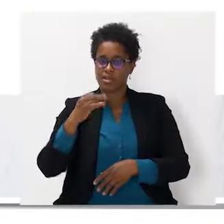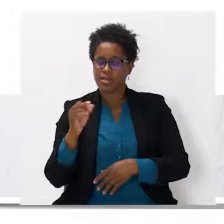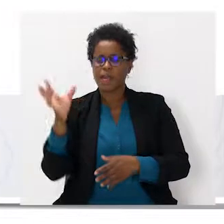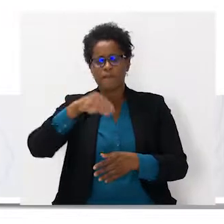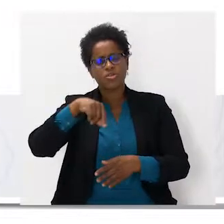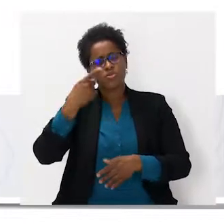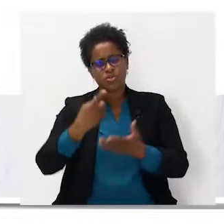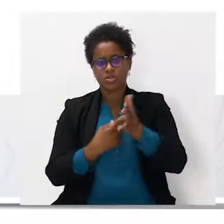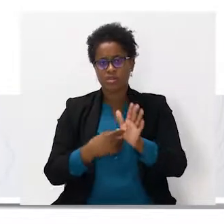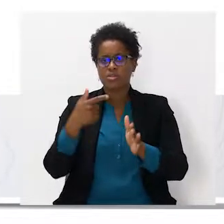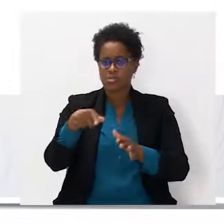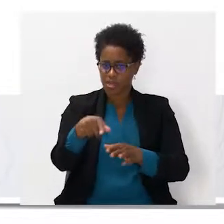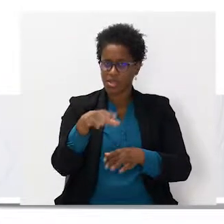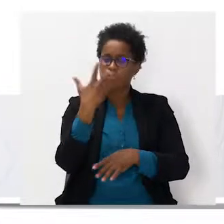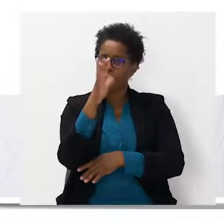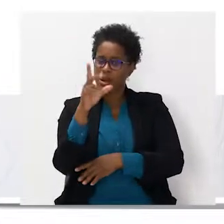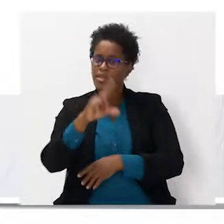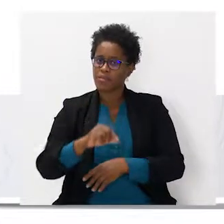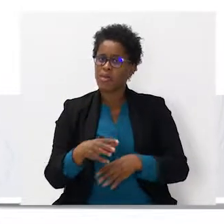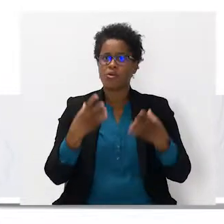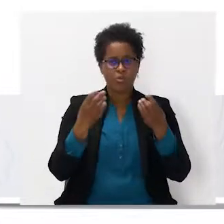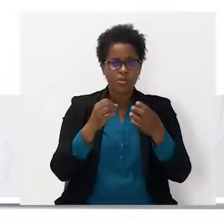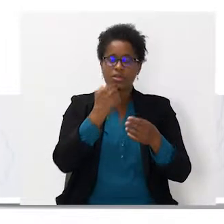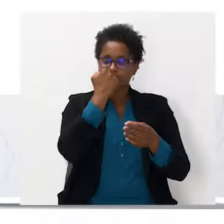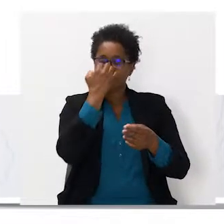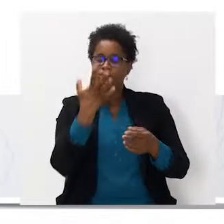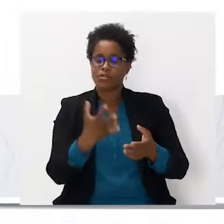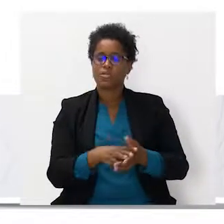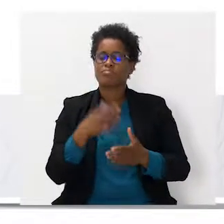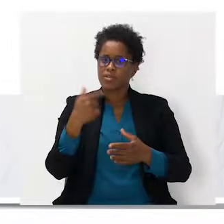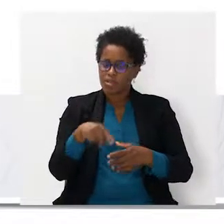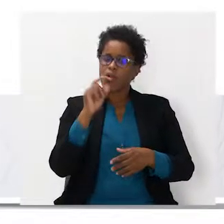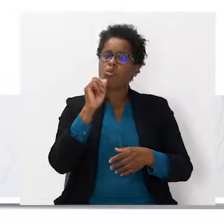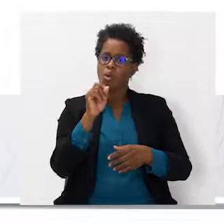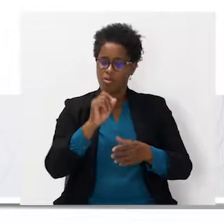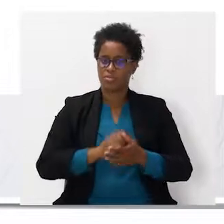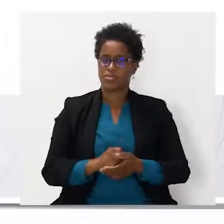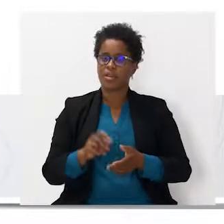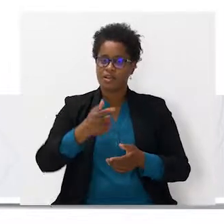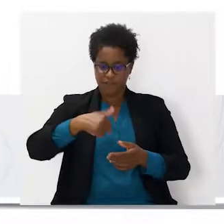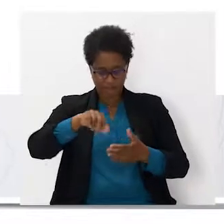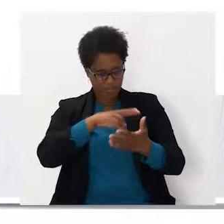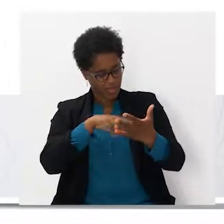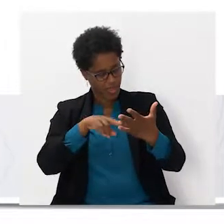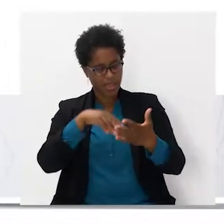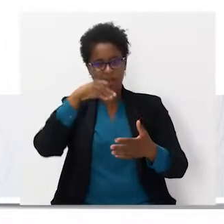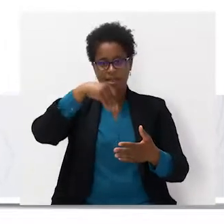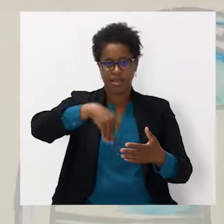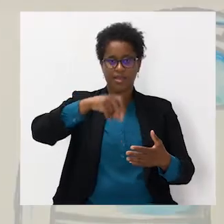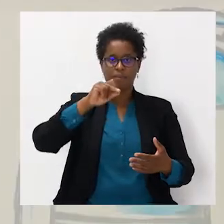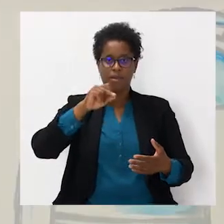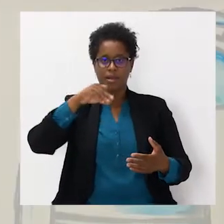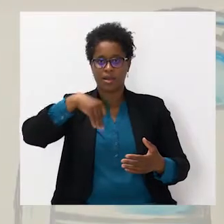Temos aqui uma planta também bem florida que tem um nome. Vamos ler?